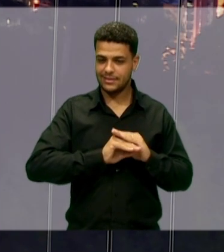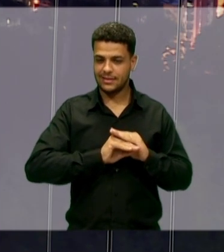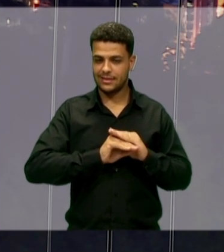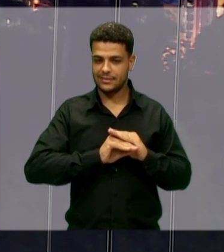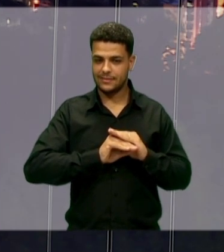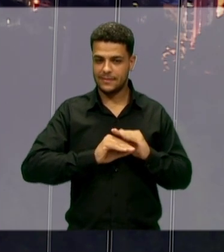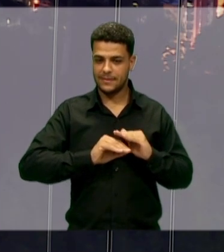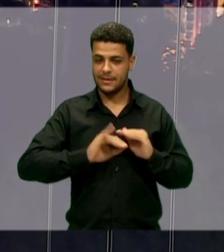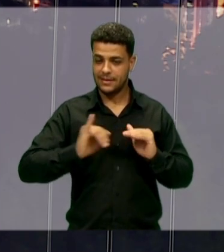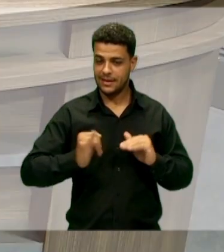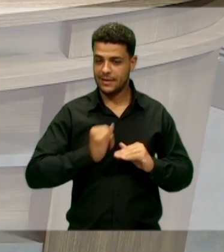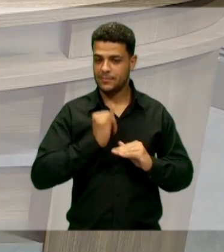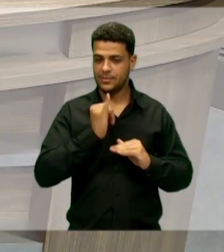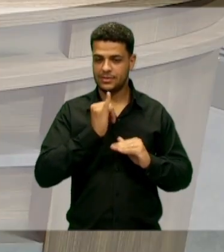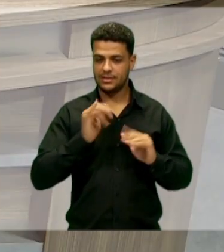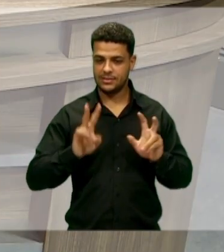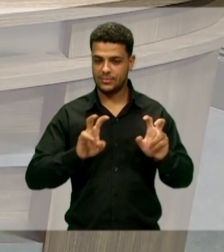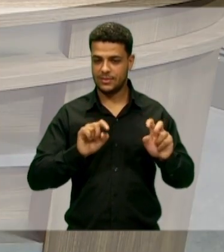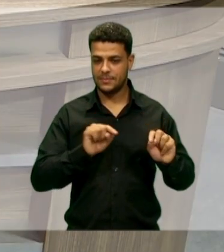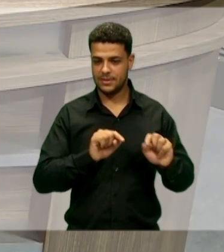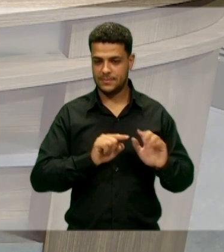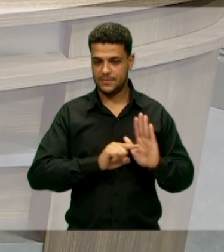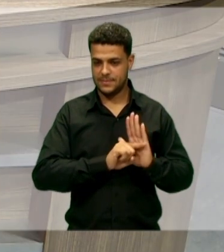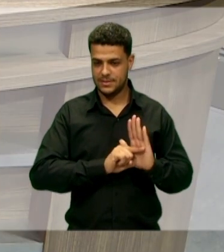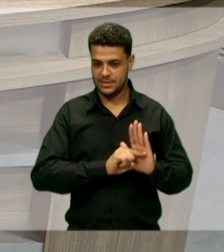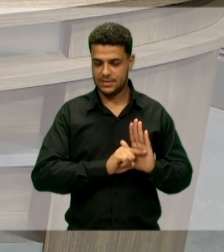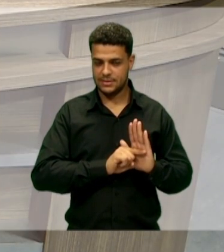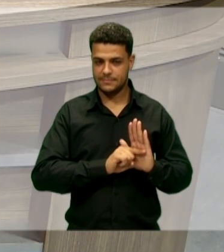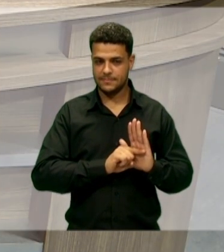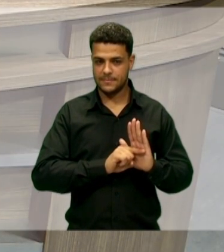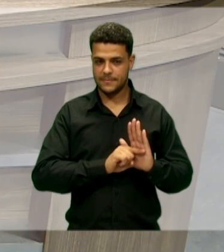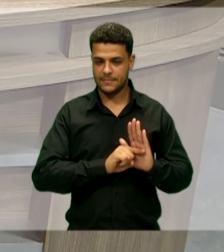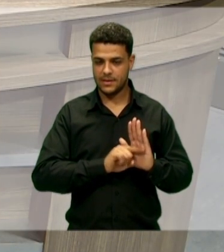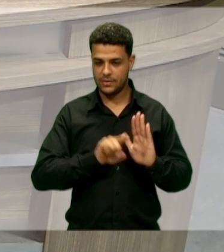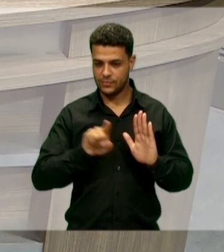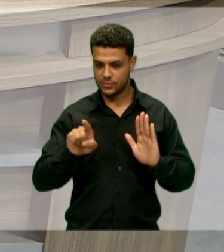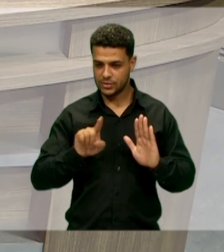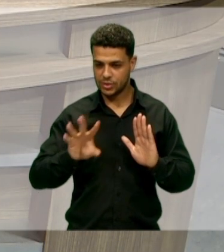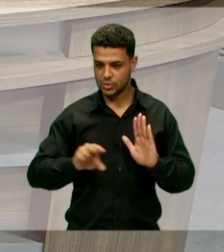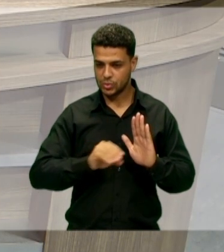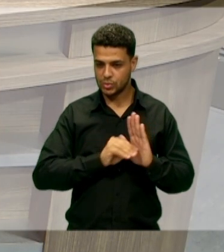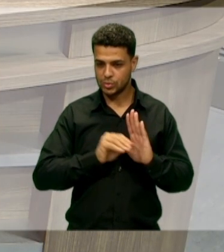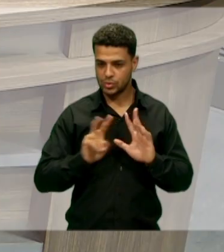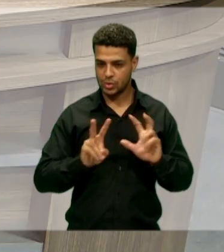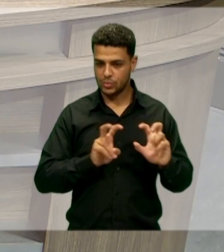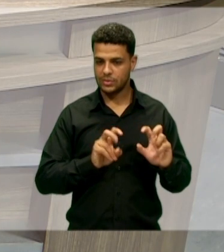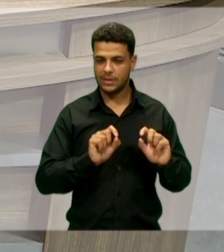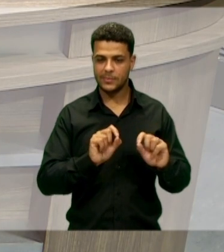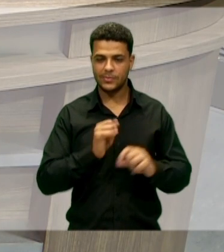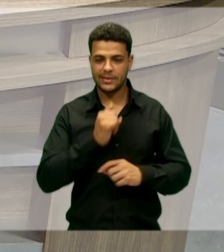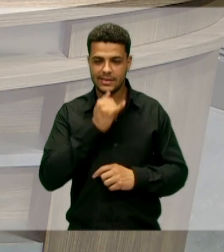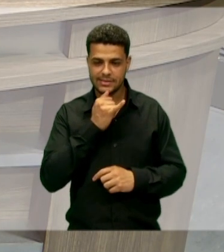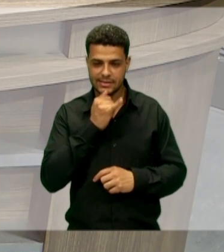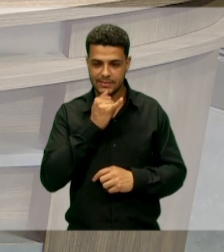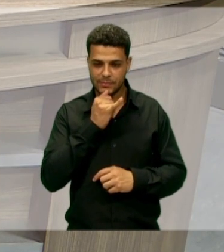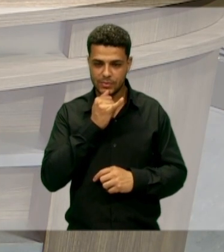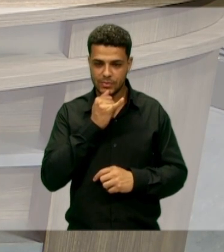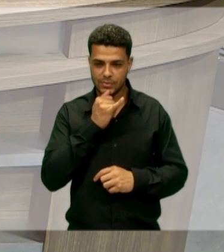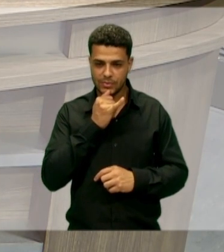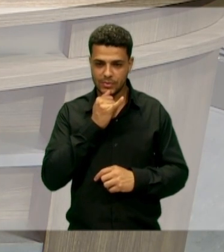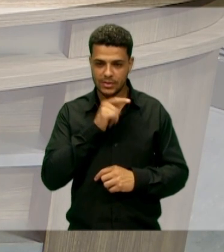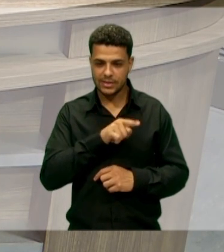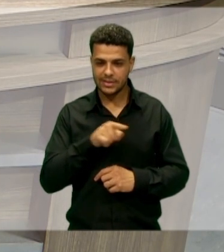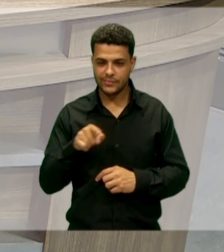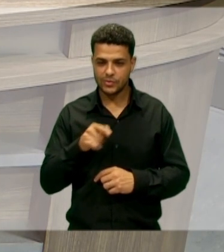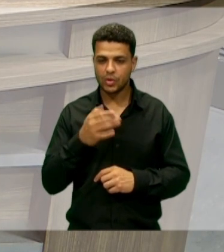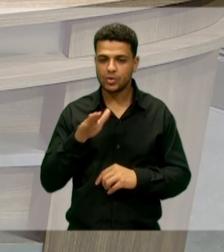na questão da importância da pesquisa. Uhum. O senhor nos trouxe aí esse dado, por exemplo, desses, como